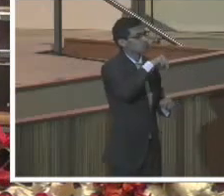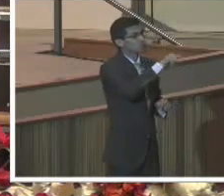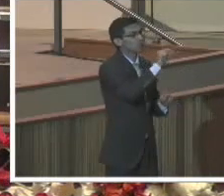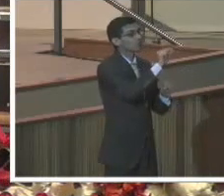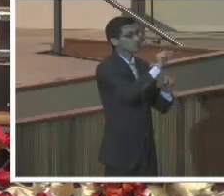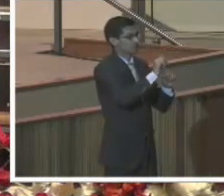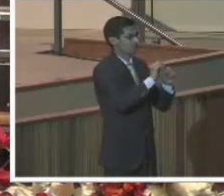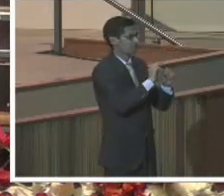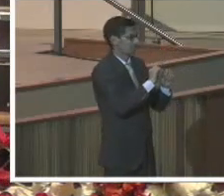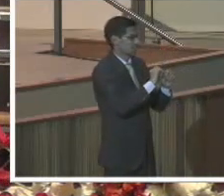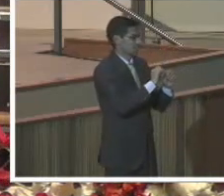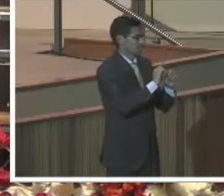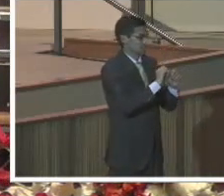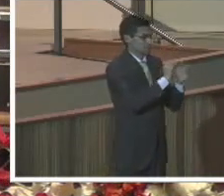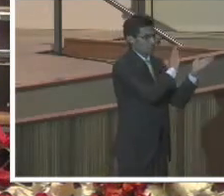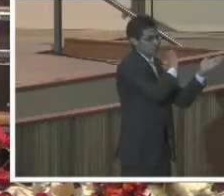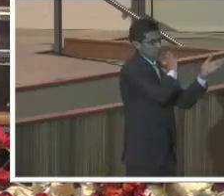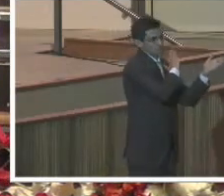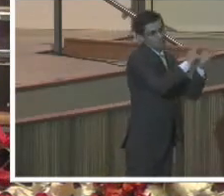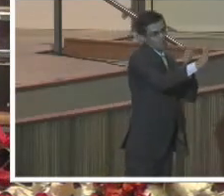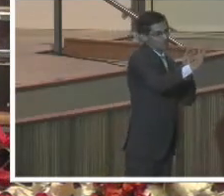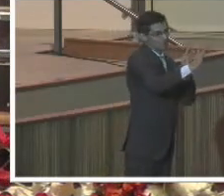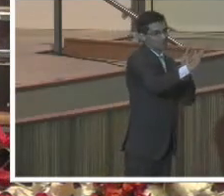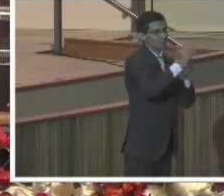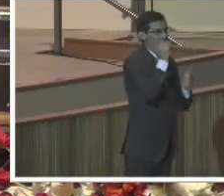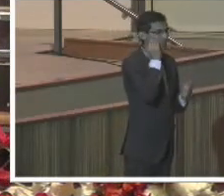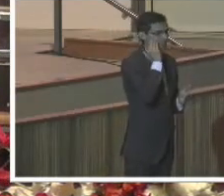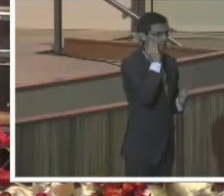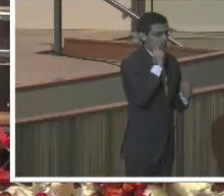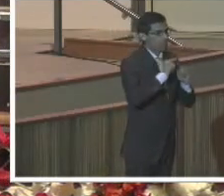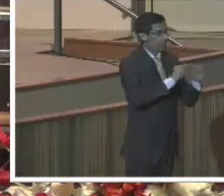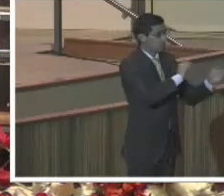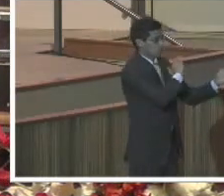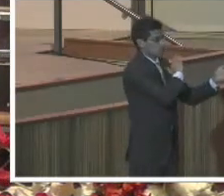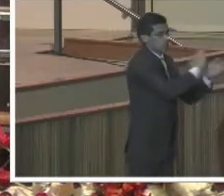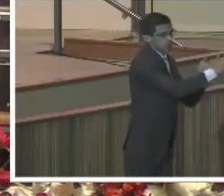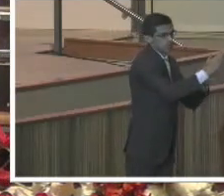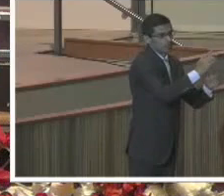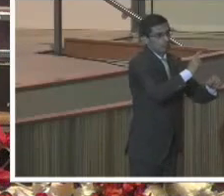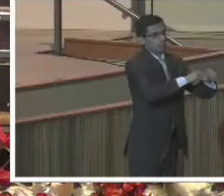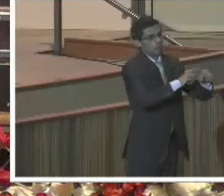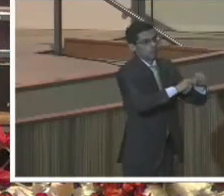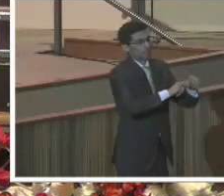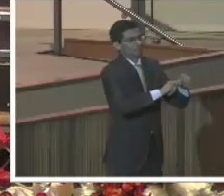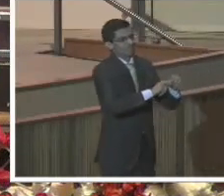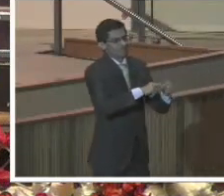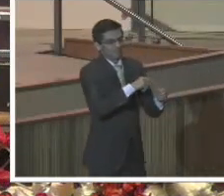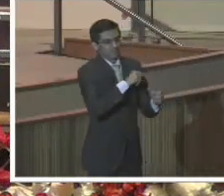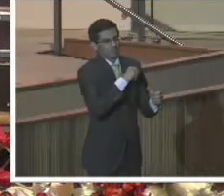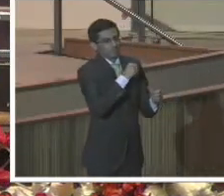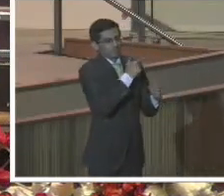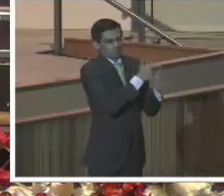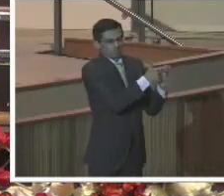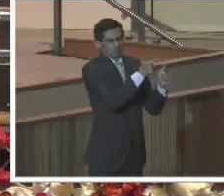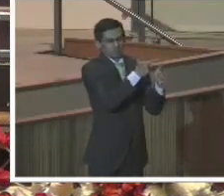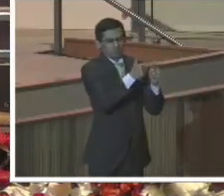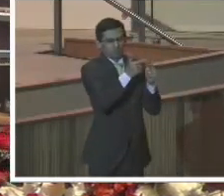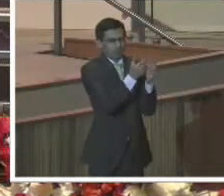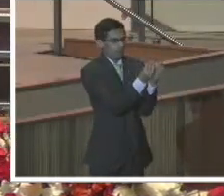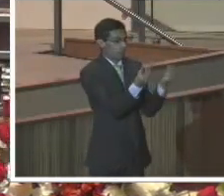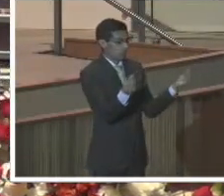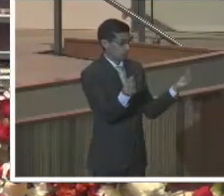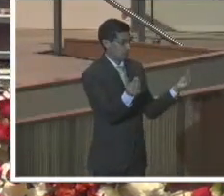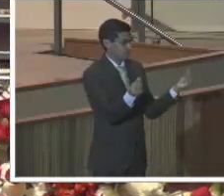E desde o momento que ele decidiu fugir de Deus, a sua vida foi uma tragédia. Eu conheço muita